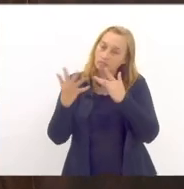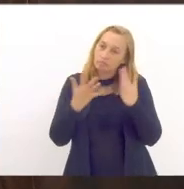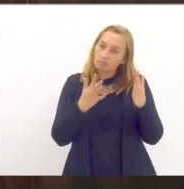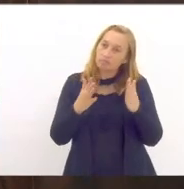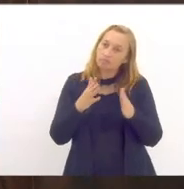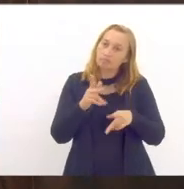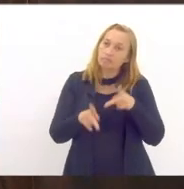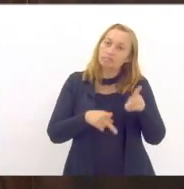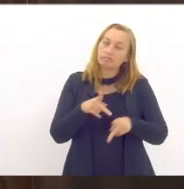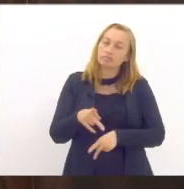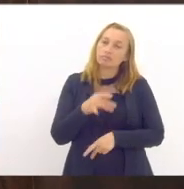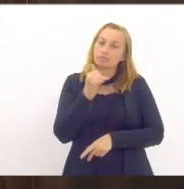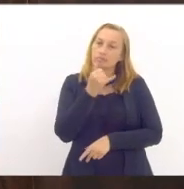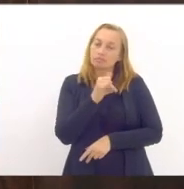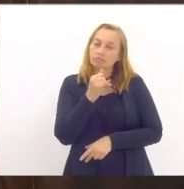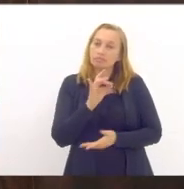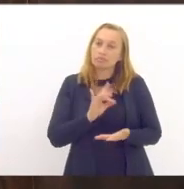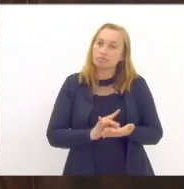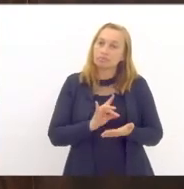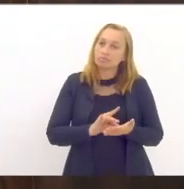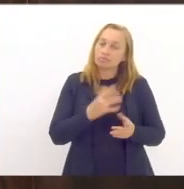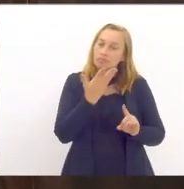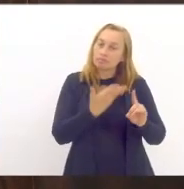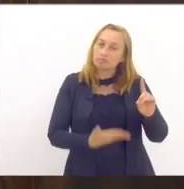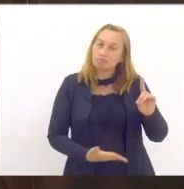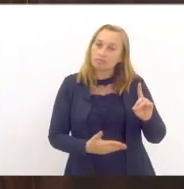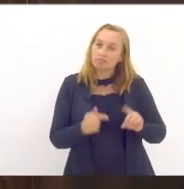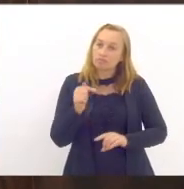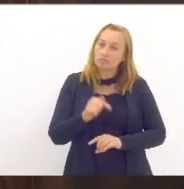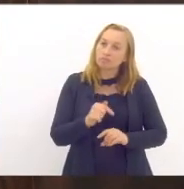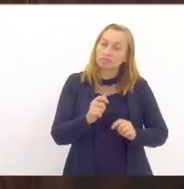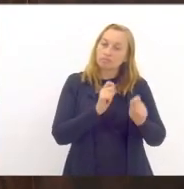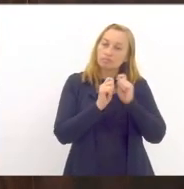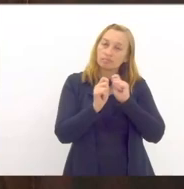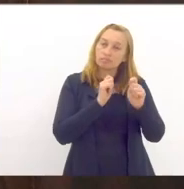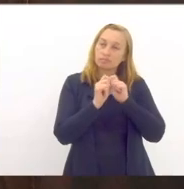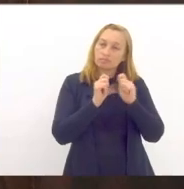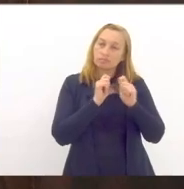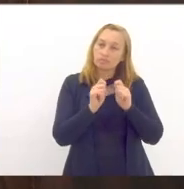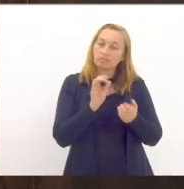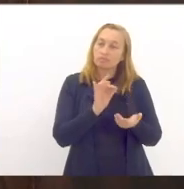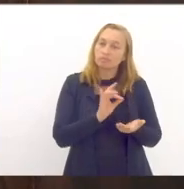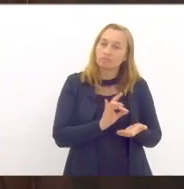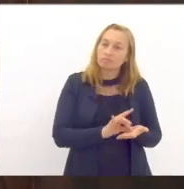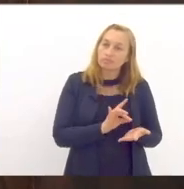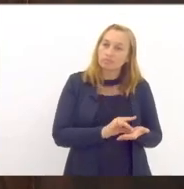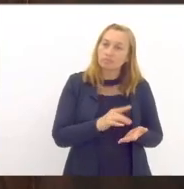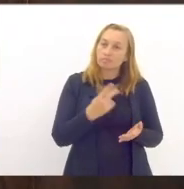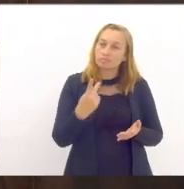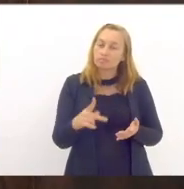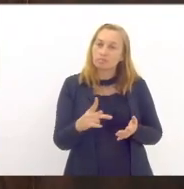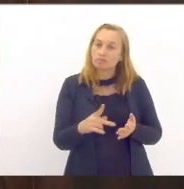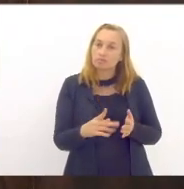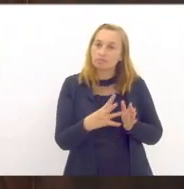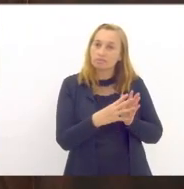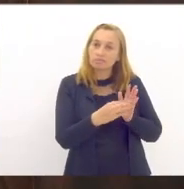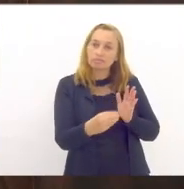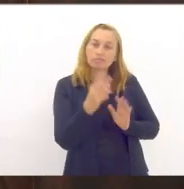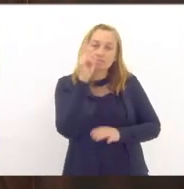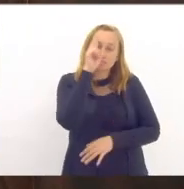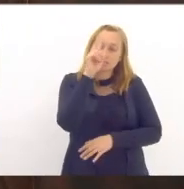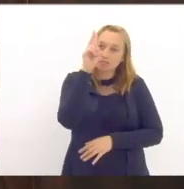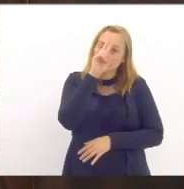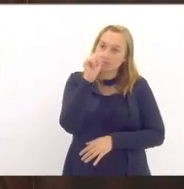povo fluminense, na verdade, nós estamos homenageando aqui a imprensa. Na verdade, na tua figura, nós estamos lembrando